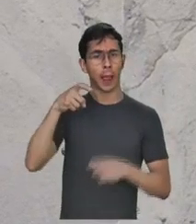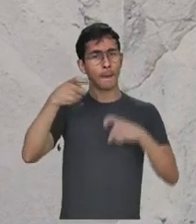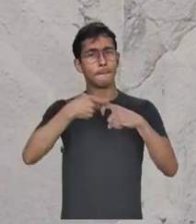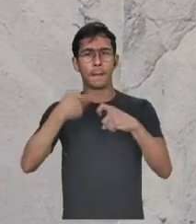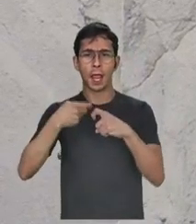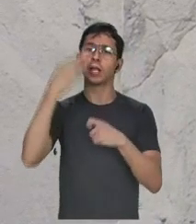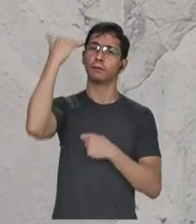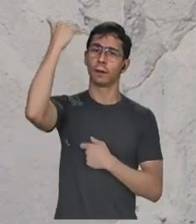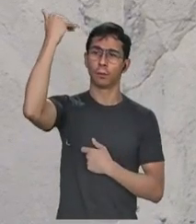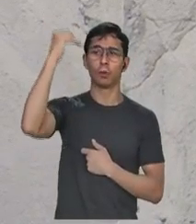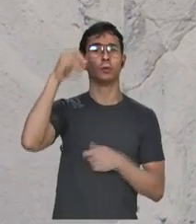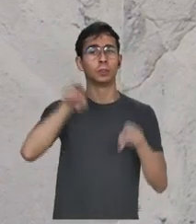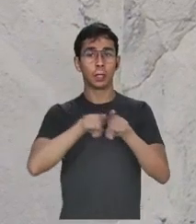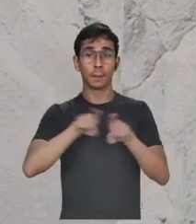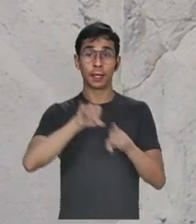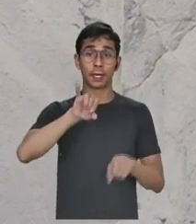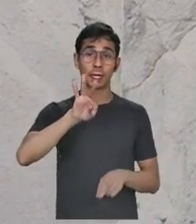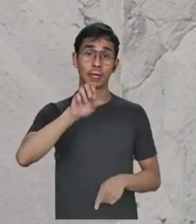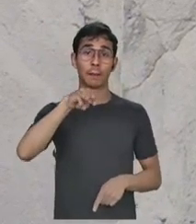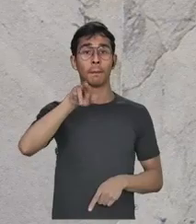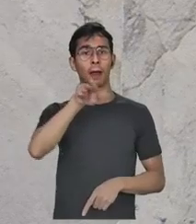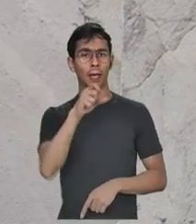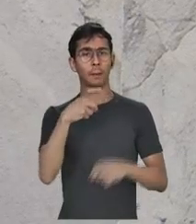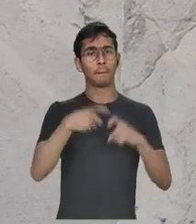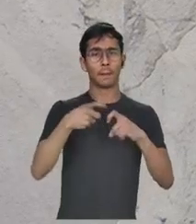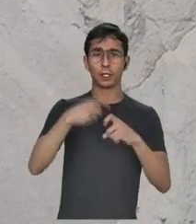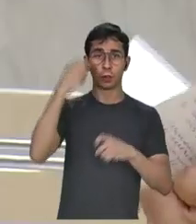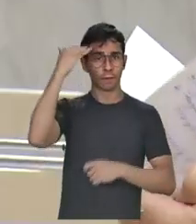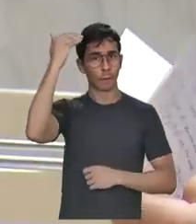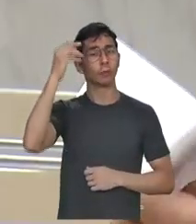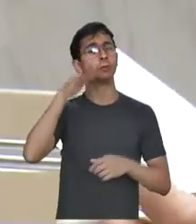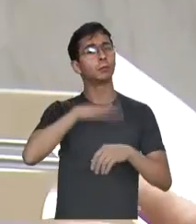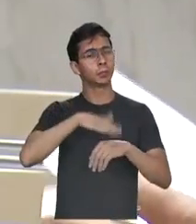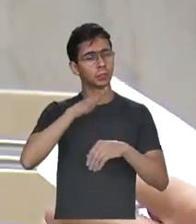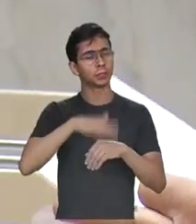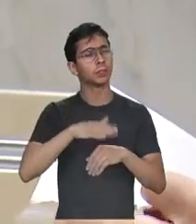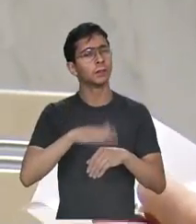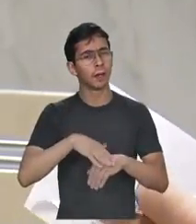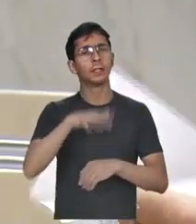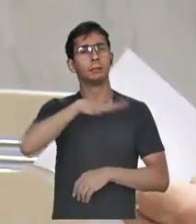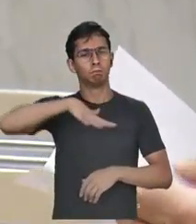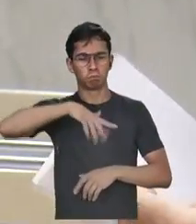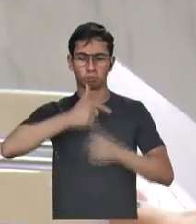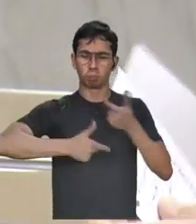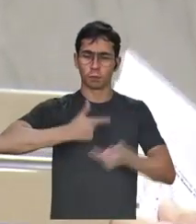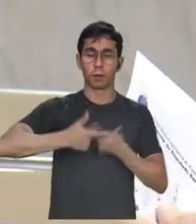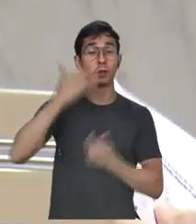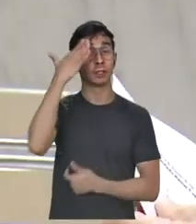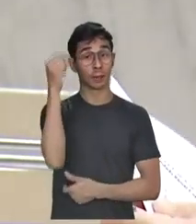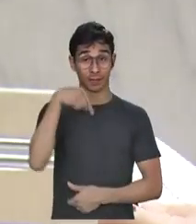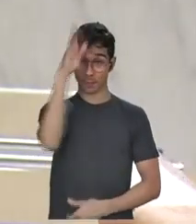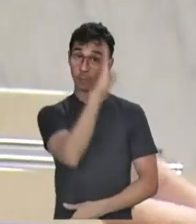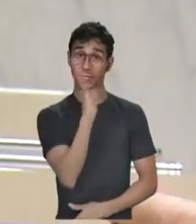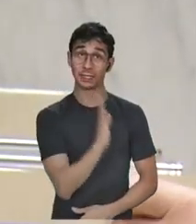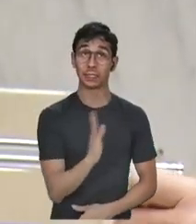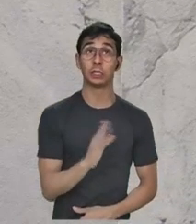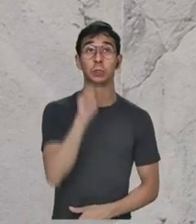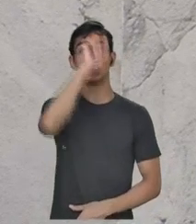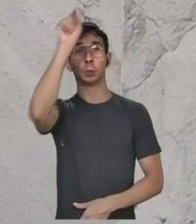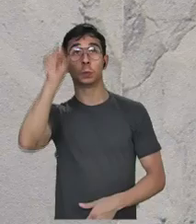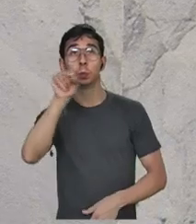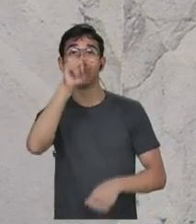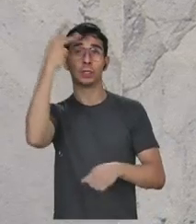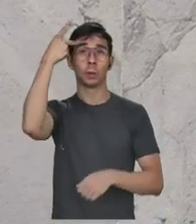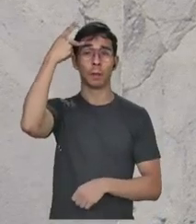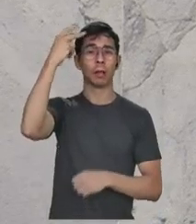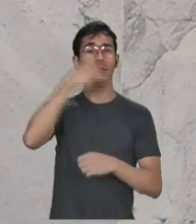que tem um trabalho forte nas suas regiões e sabem da dificuldade da saúde no brasil da saúde em são paulo e da saúde nos municípios